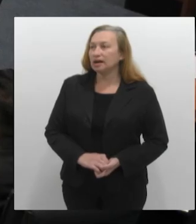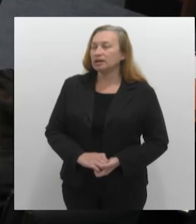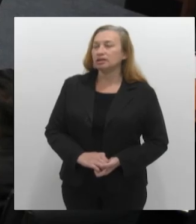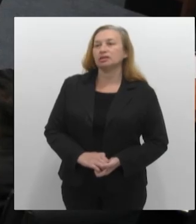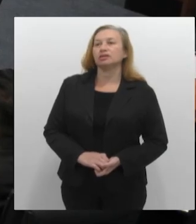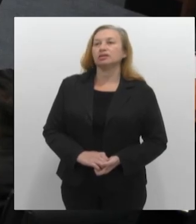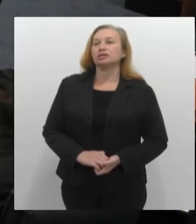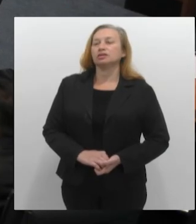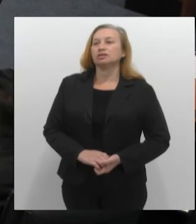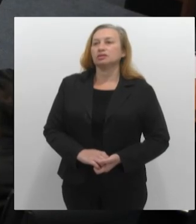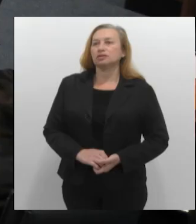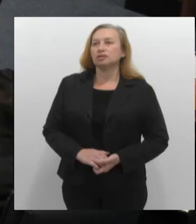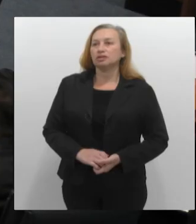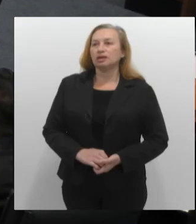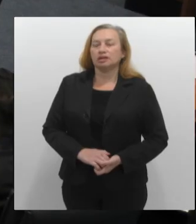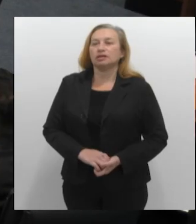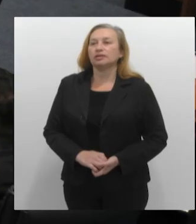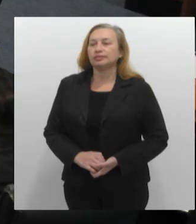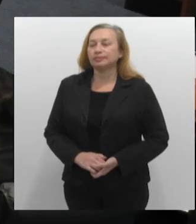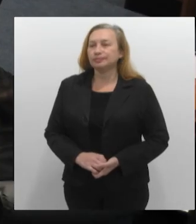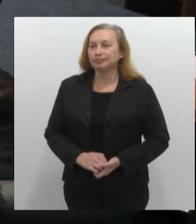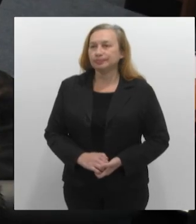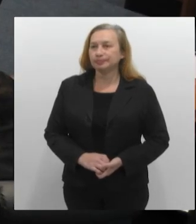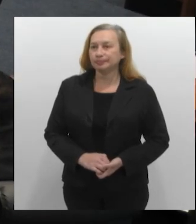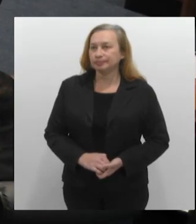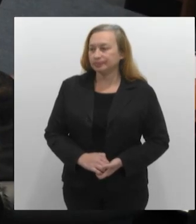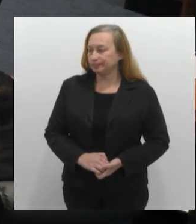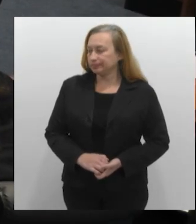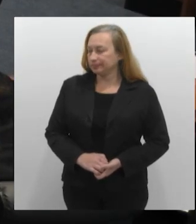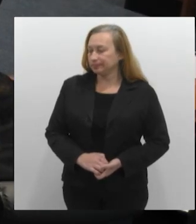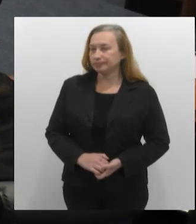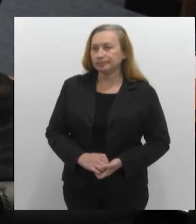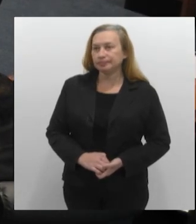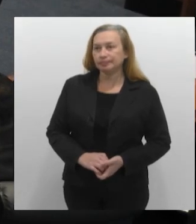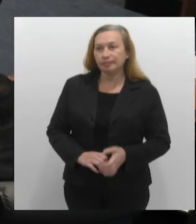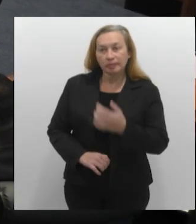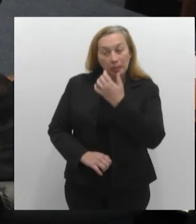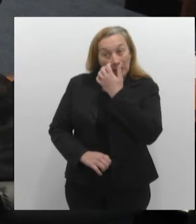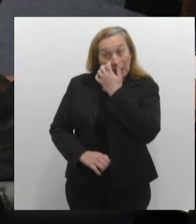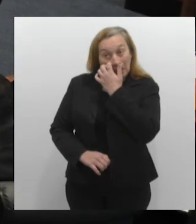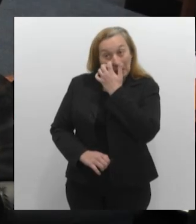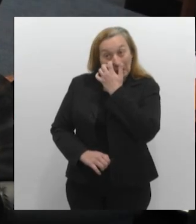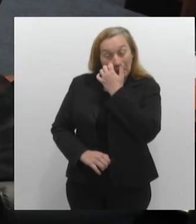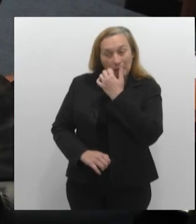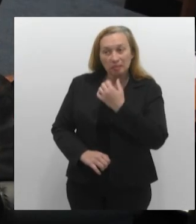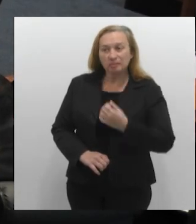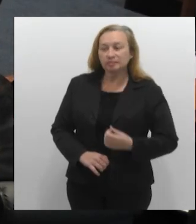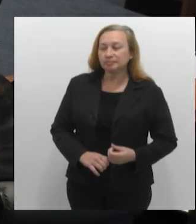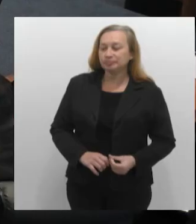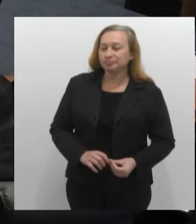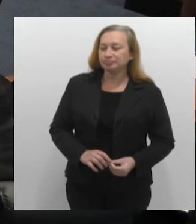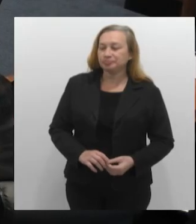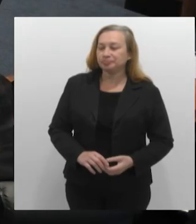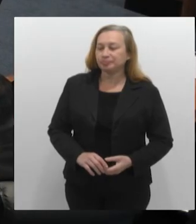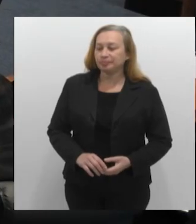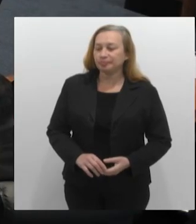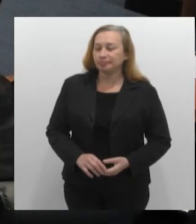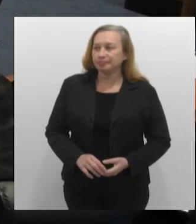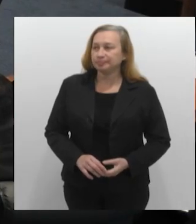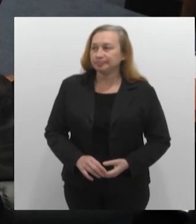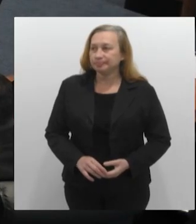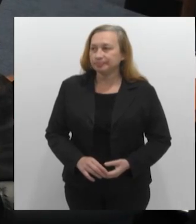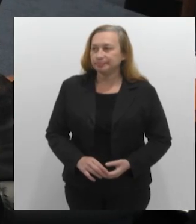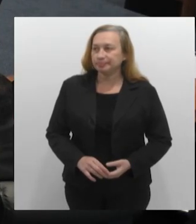Boa tarde a todos, mais uma vez. Eu falei fora do microfone para que as pessoas cegas e de baixa visão possam entender onde